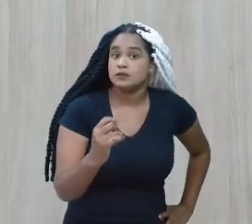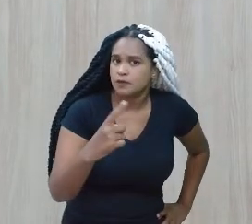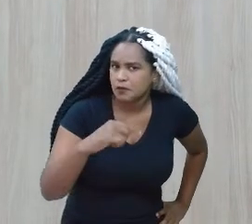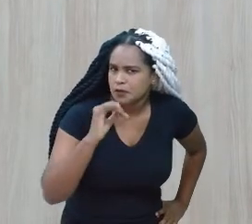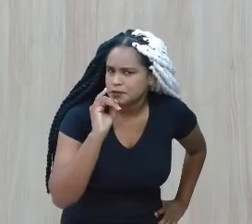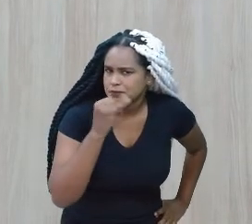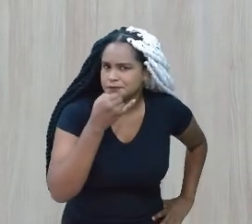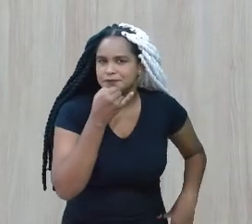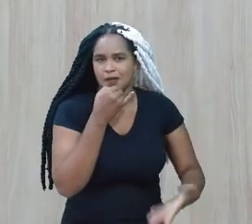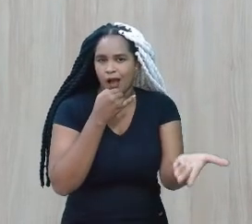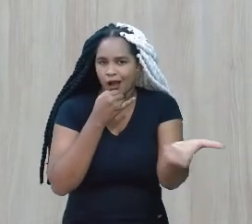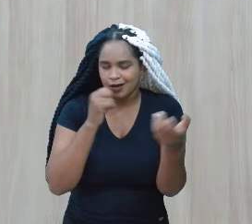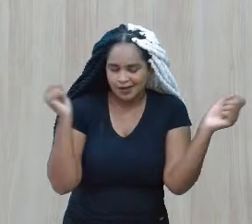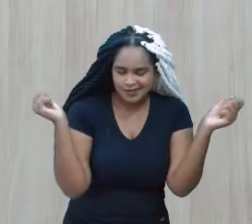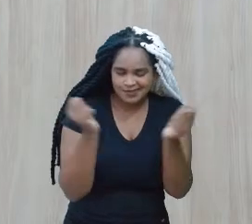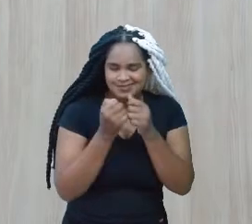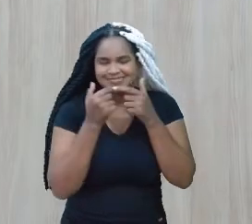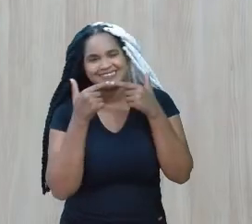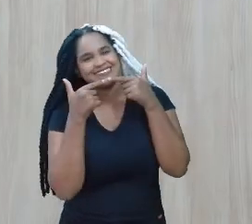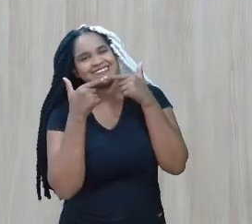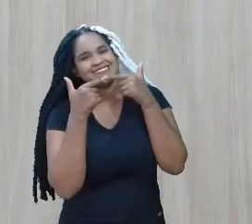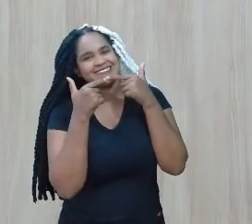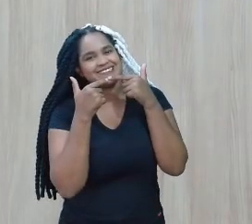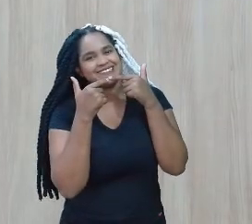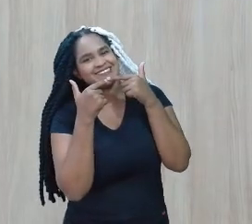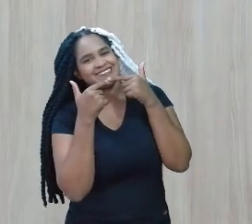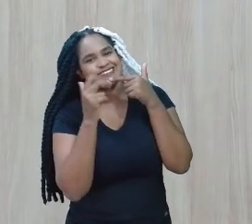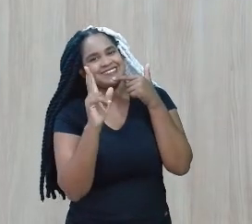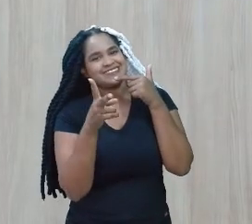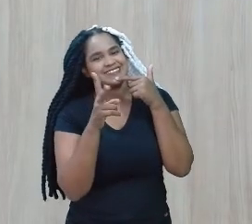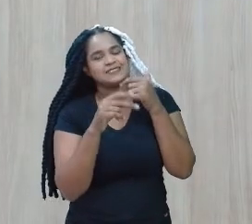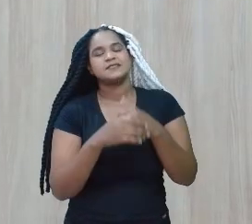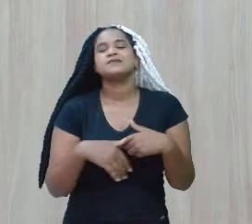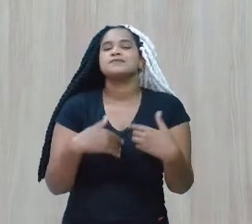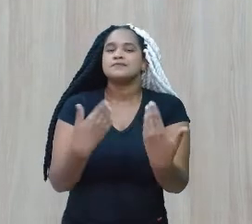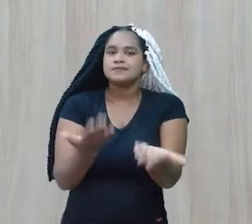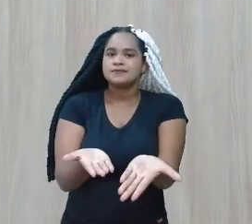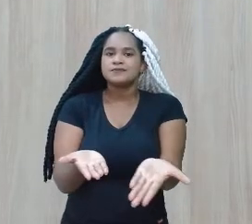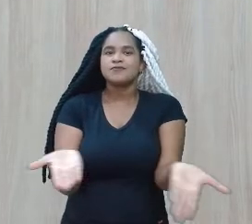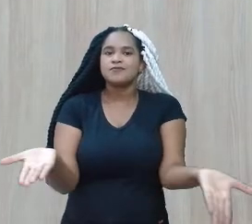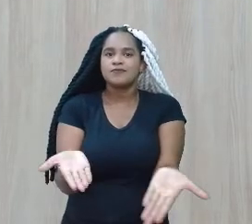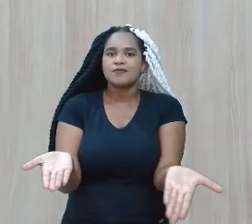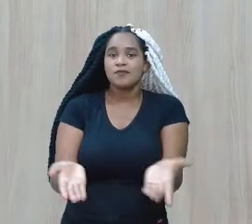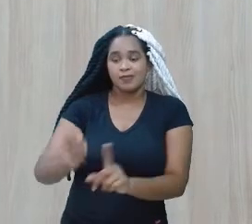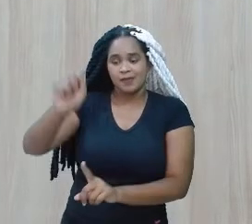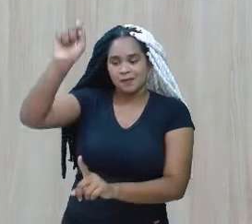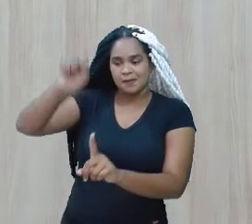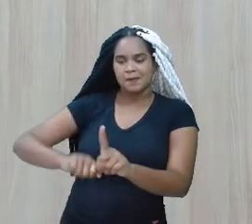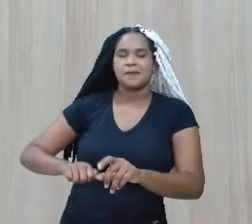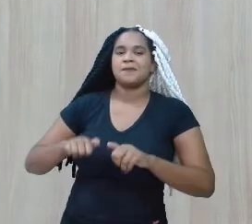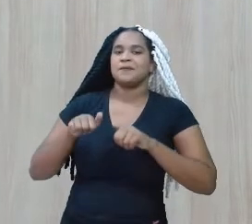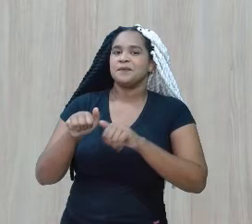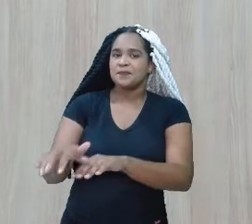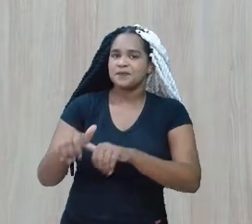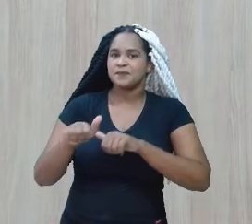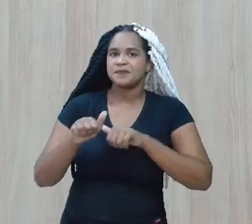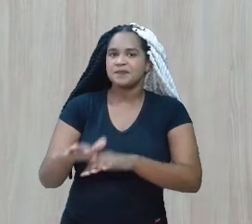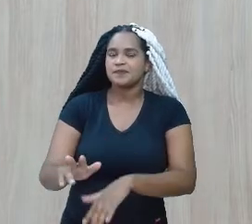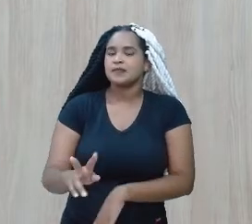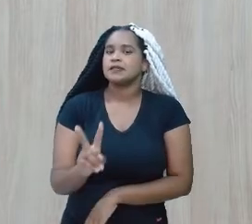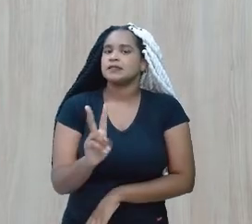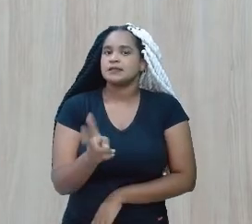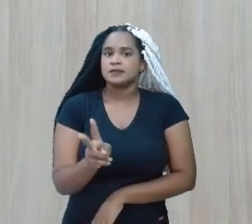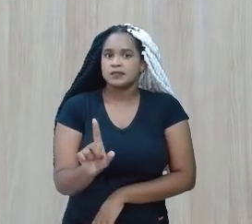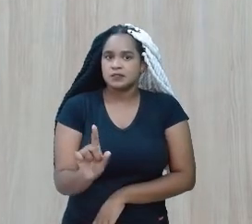triste, sorria, não é? Sorria, sorria sempre. Então, neste mês, como em todos os outros,